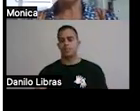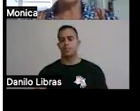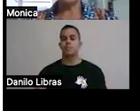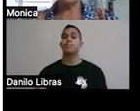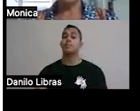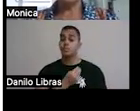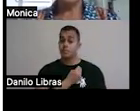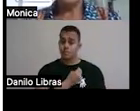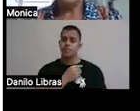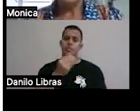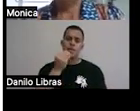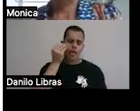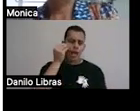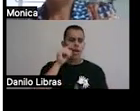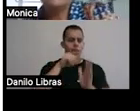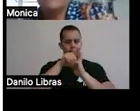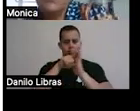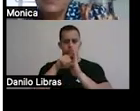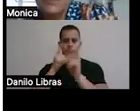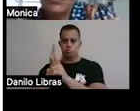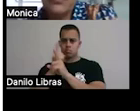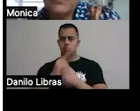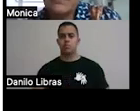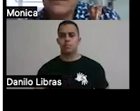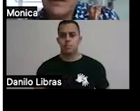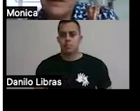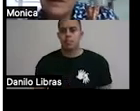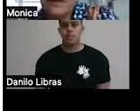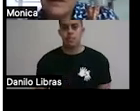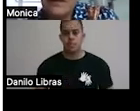de diagnóstico, que a maioria